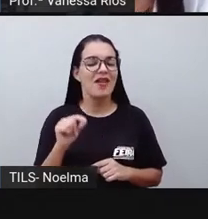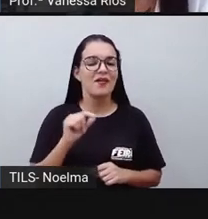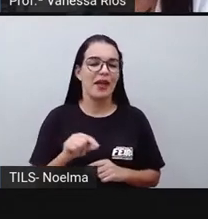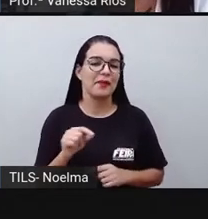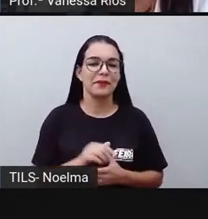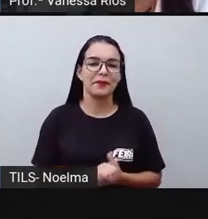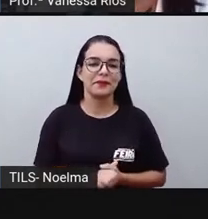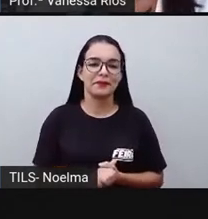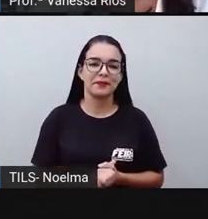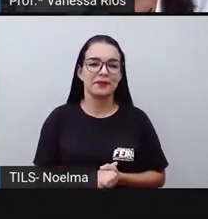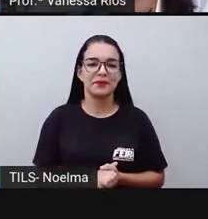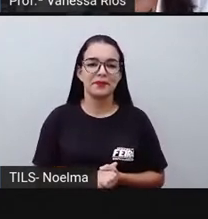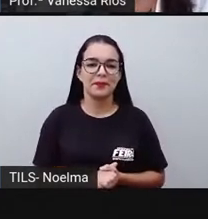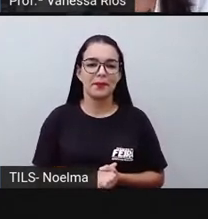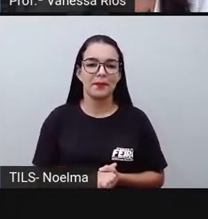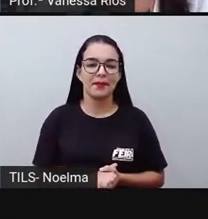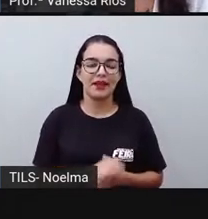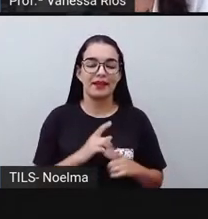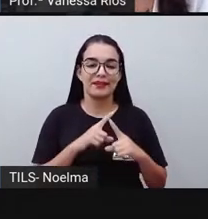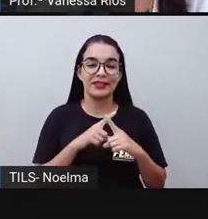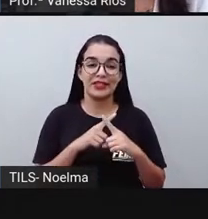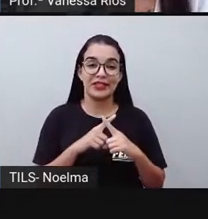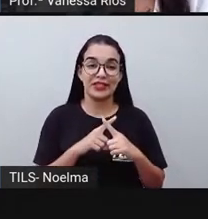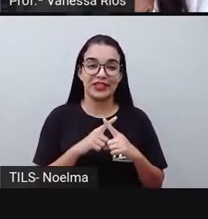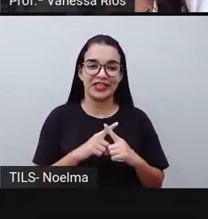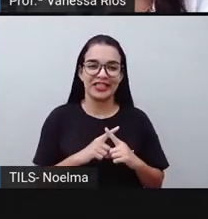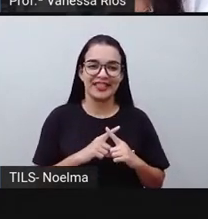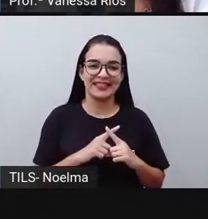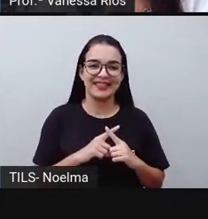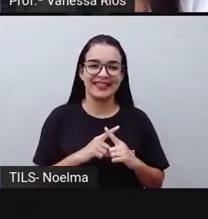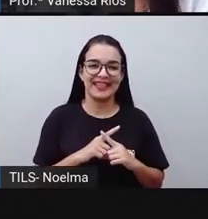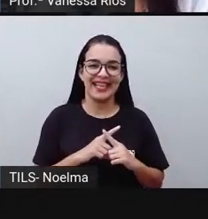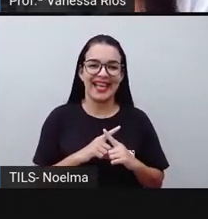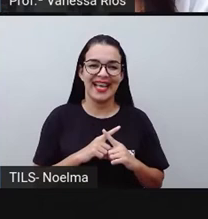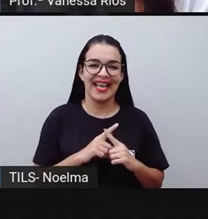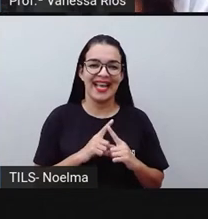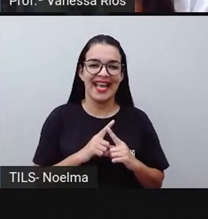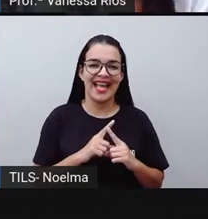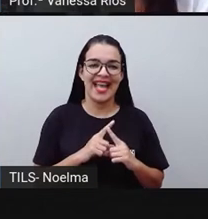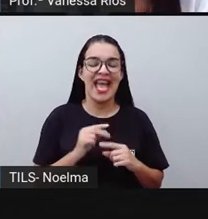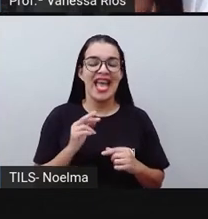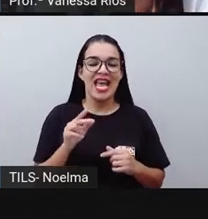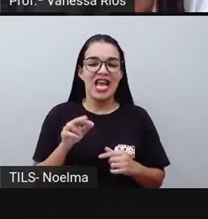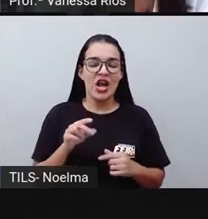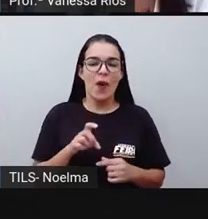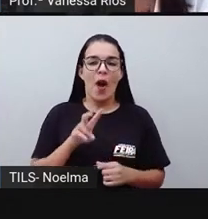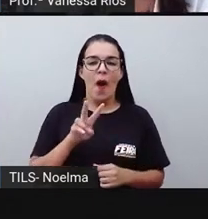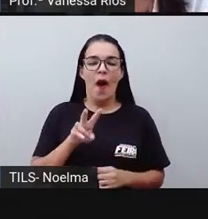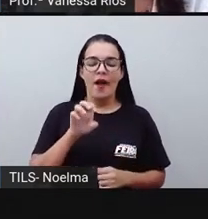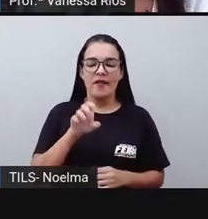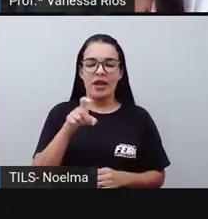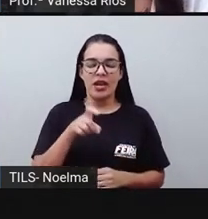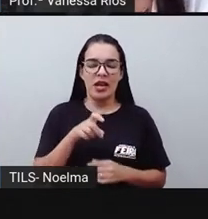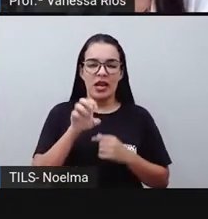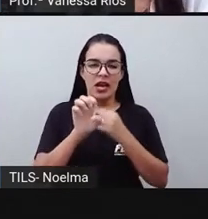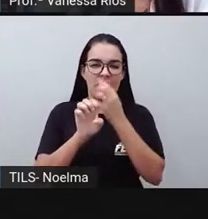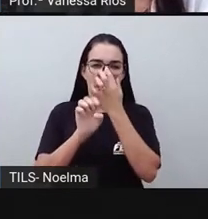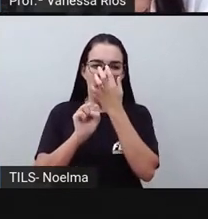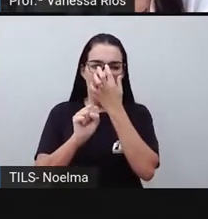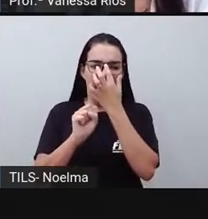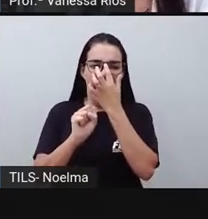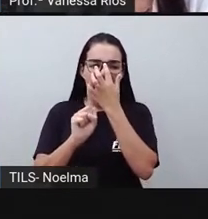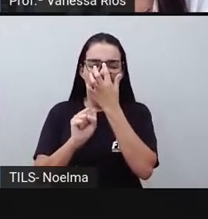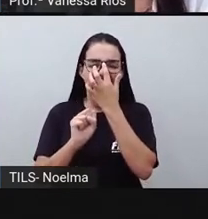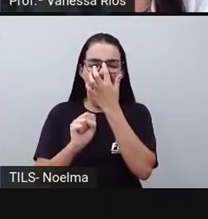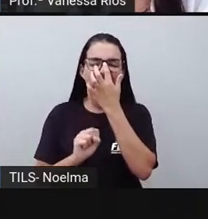estamos falando, né? Esse xizinho aí, também conhecido como sinal de vezes, é o sinal